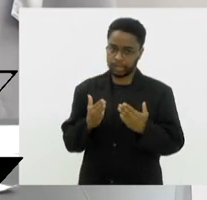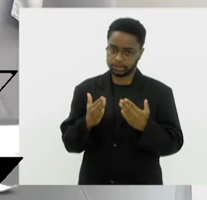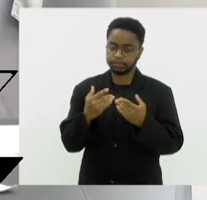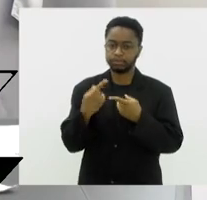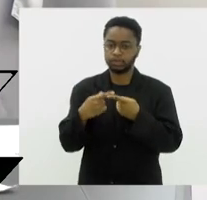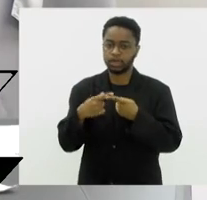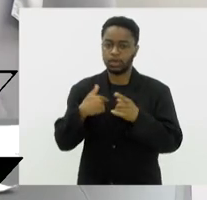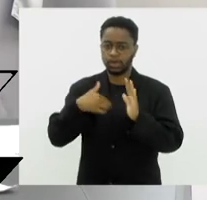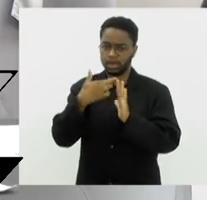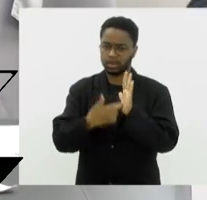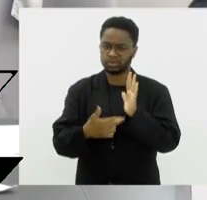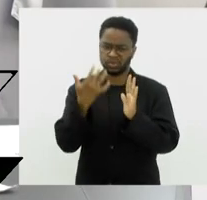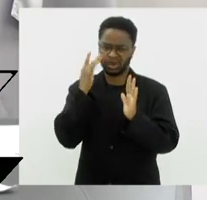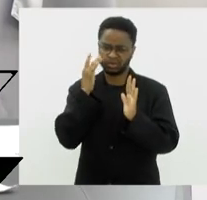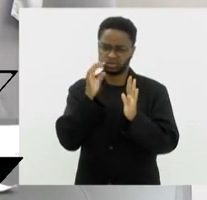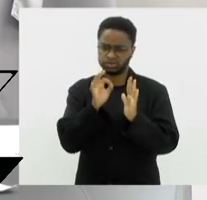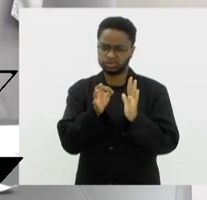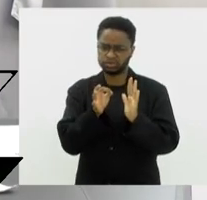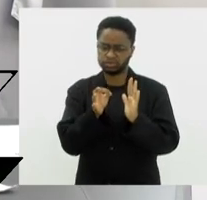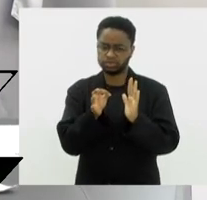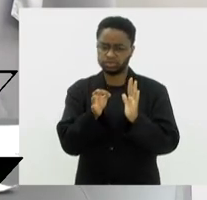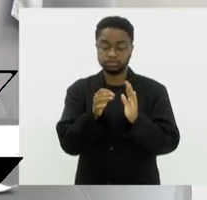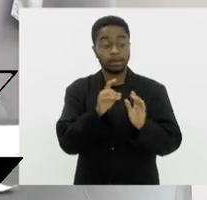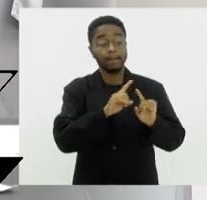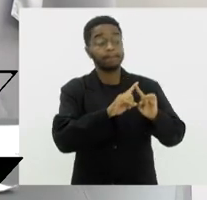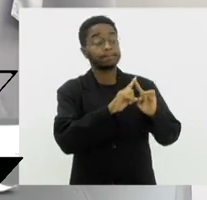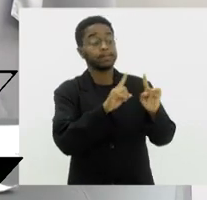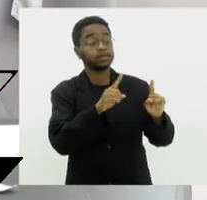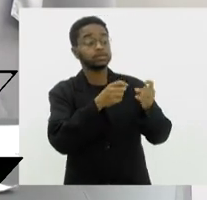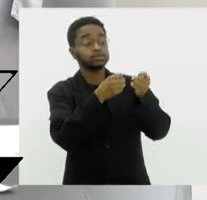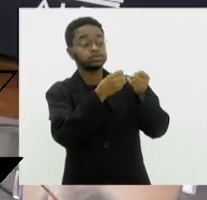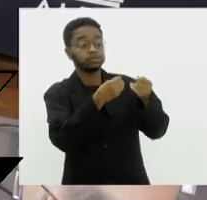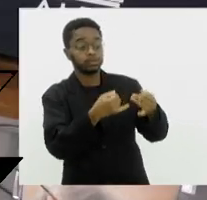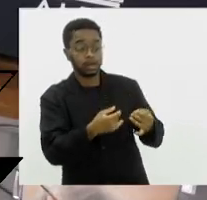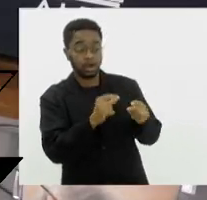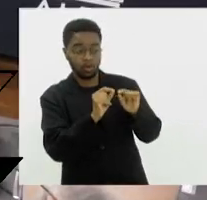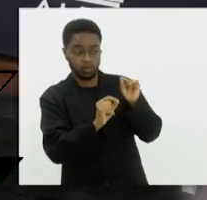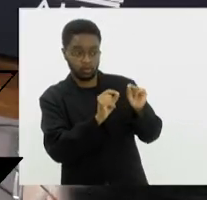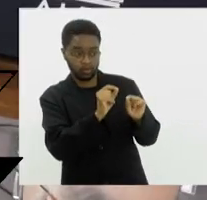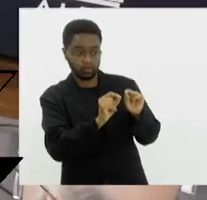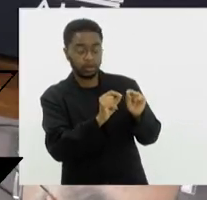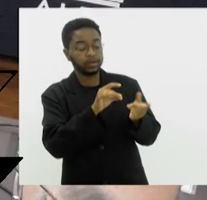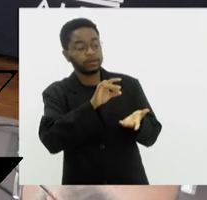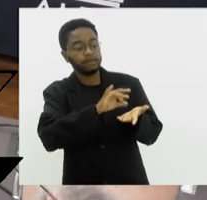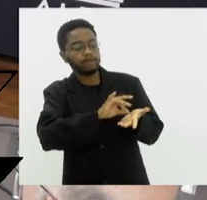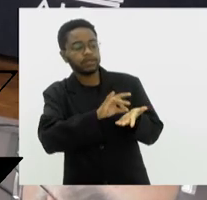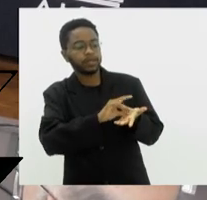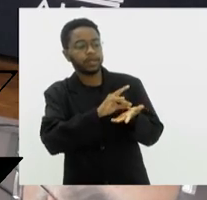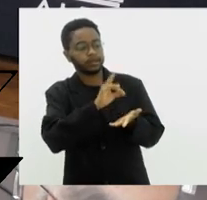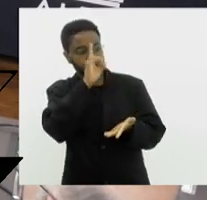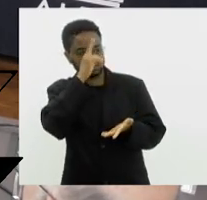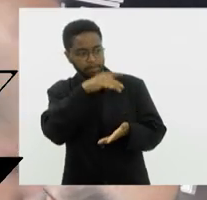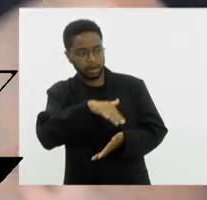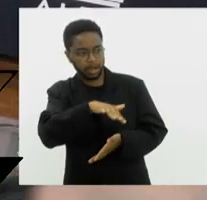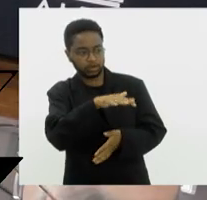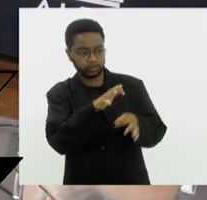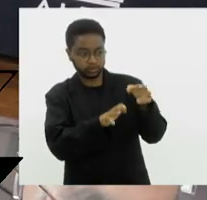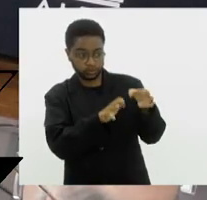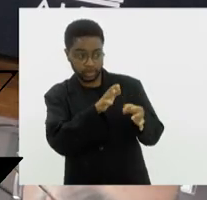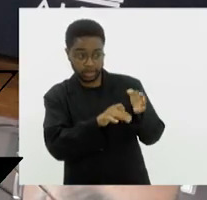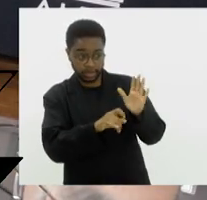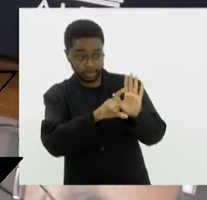relator, salvo engano. Presidente, mas só para ponderar, na verdade, no ordenamento jurídico, a lei